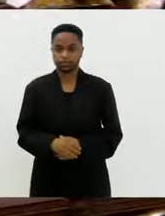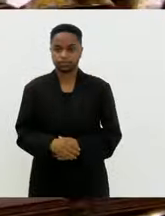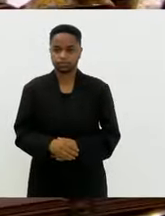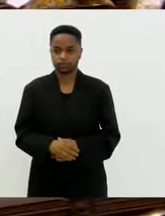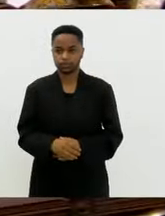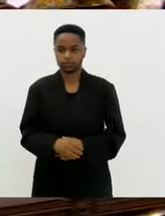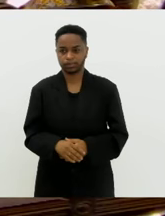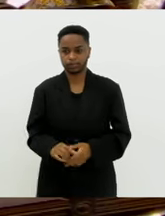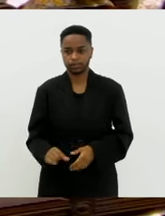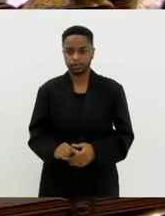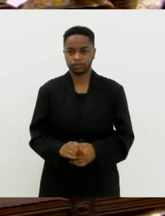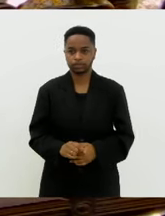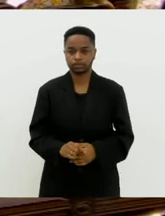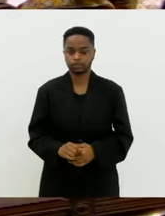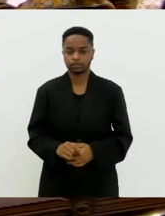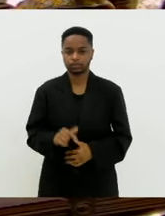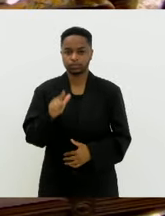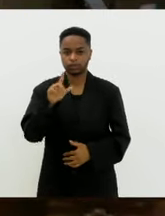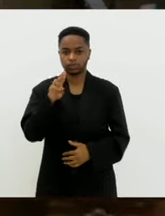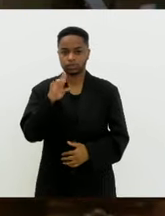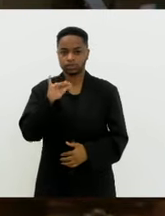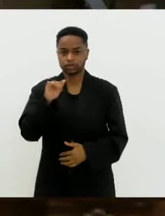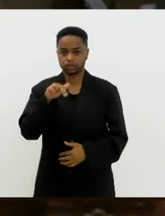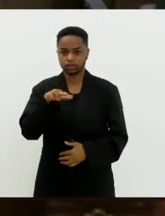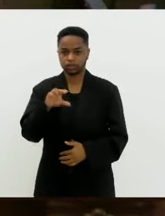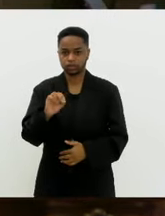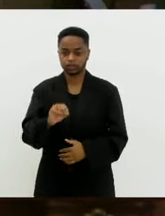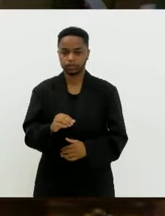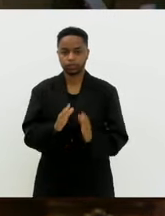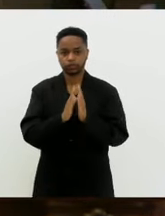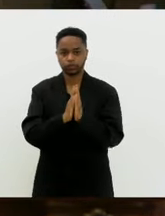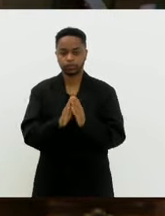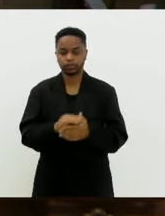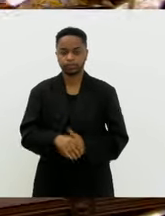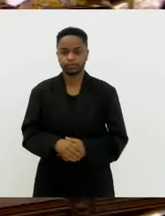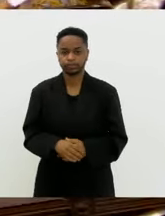Doutor Luciano Matos, por favor.